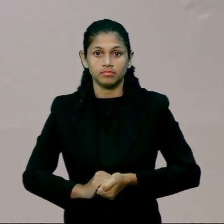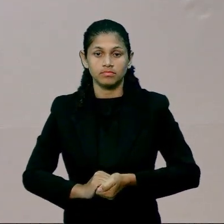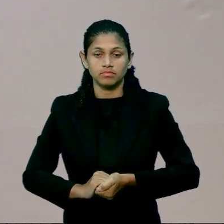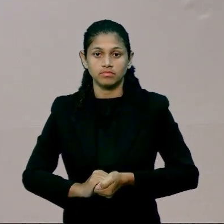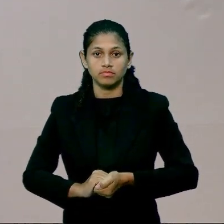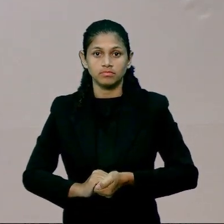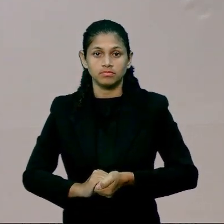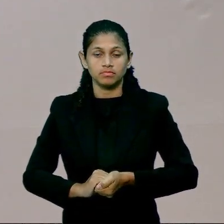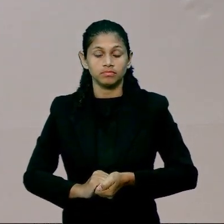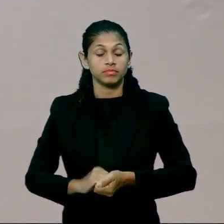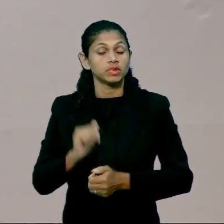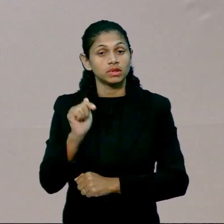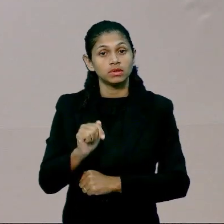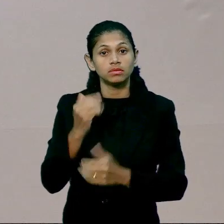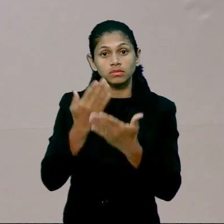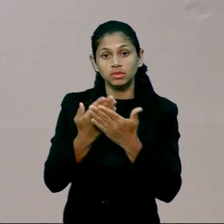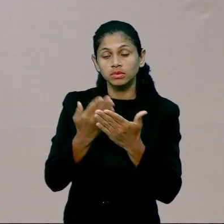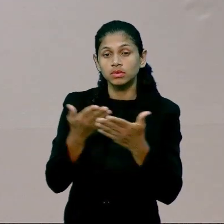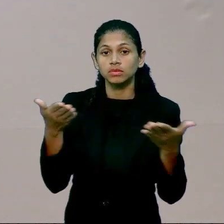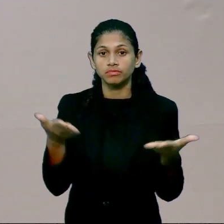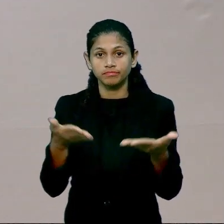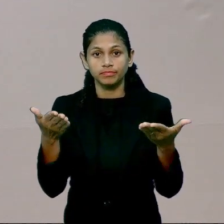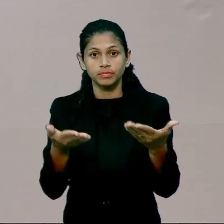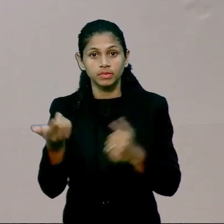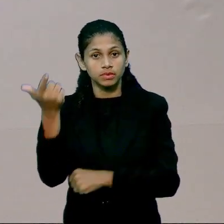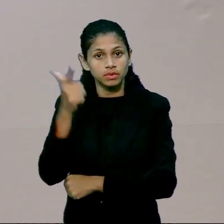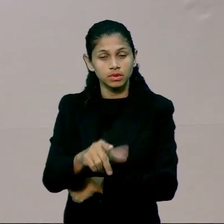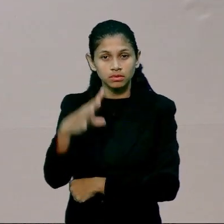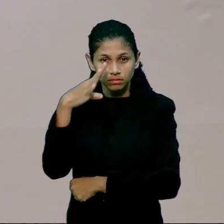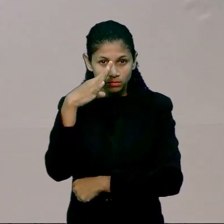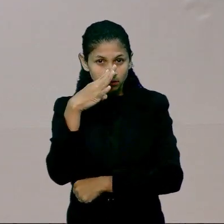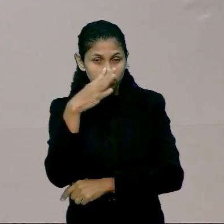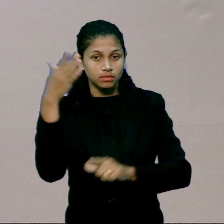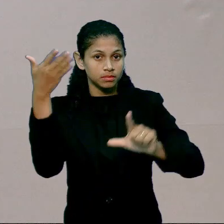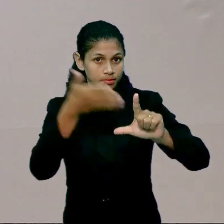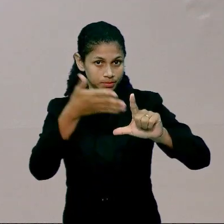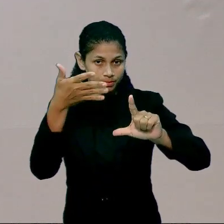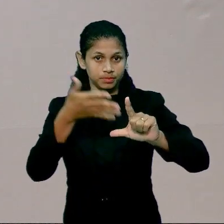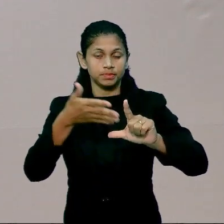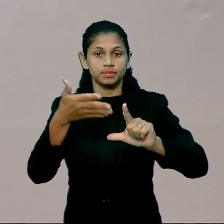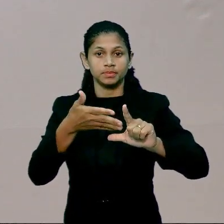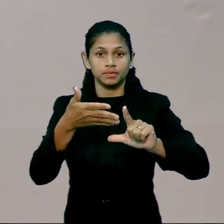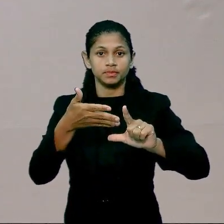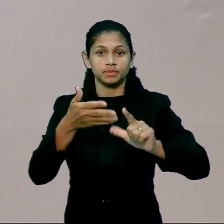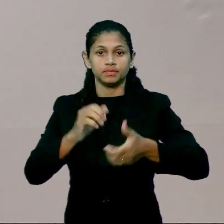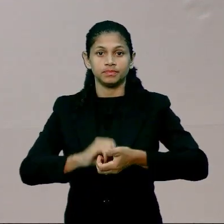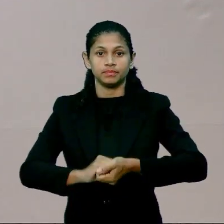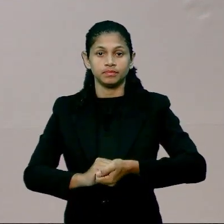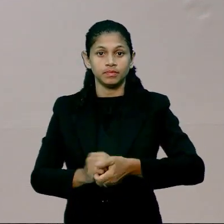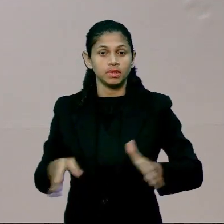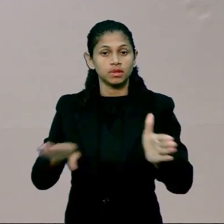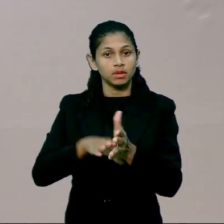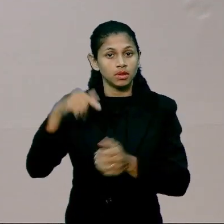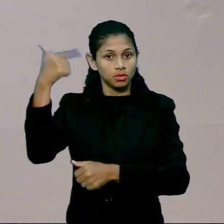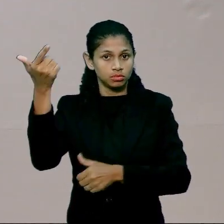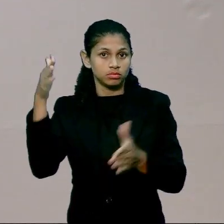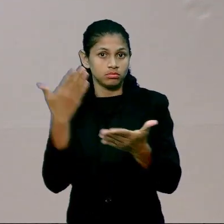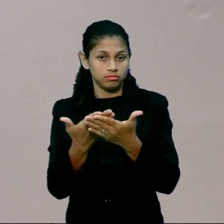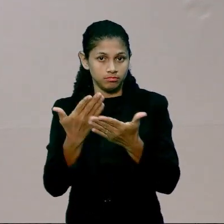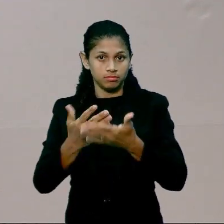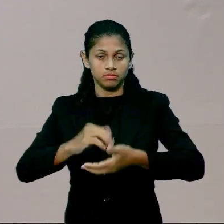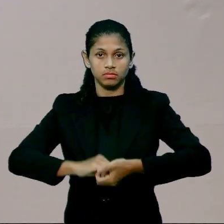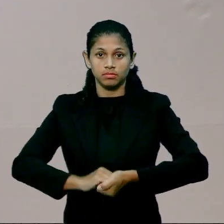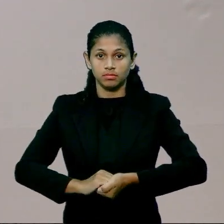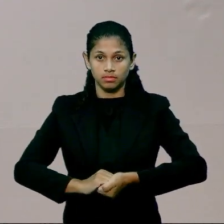pessoal Essa foi a nossa aula de hoje para Rever essa aula e outras Acesse as nossas plataformas e até a